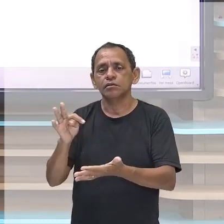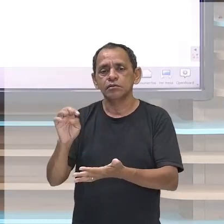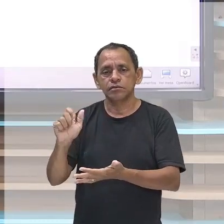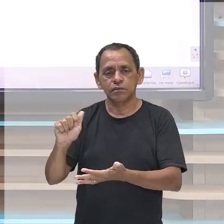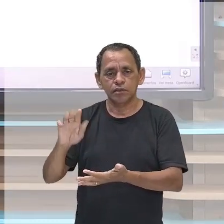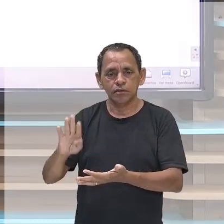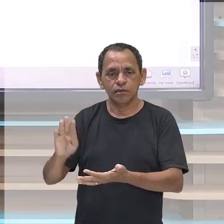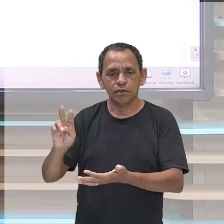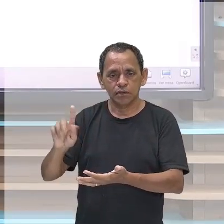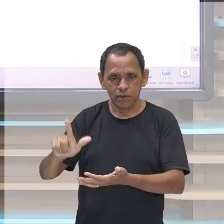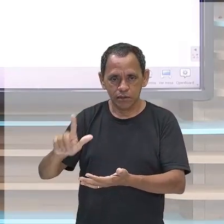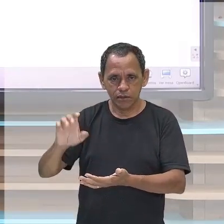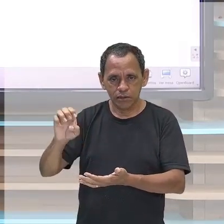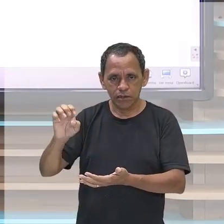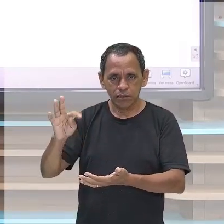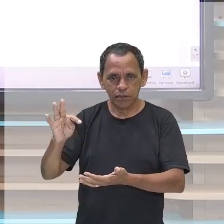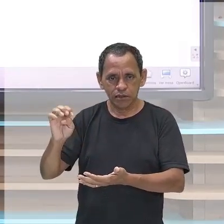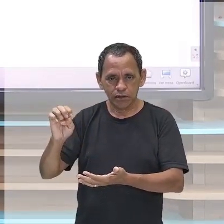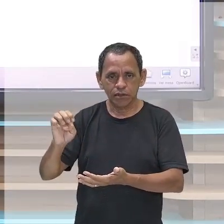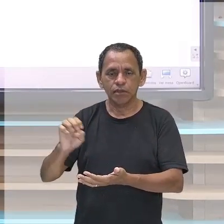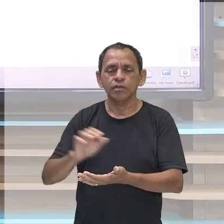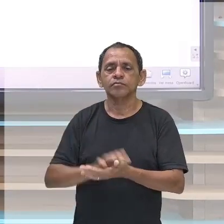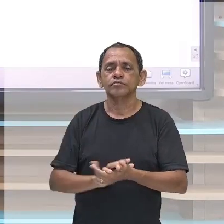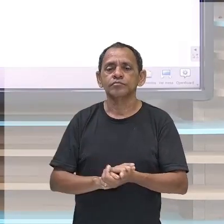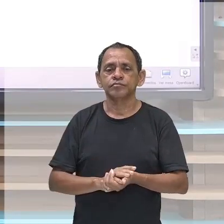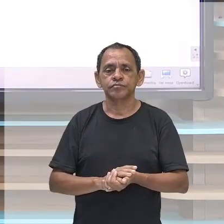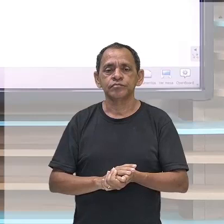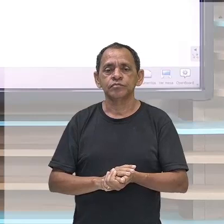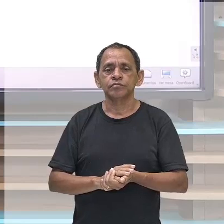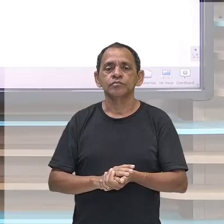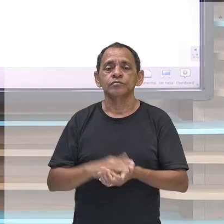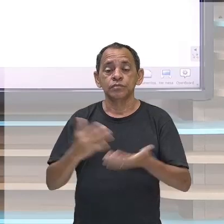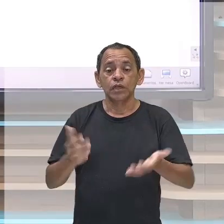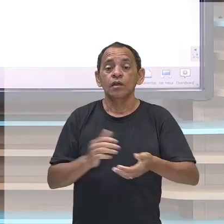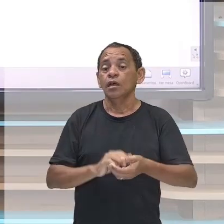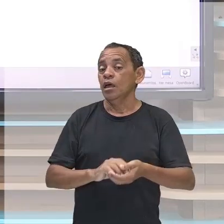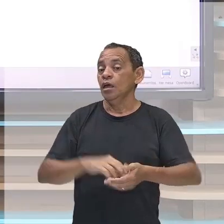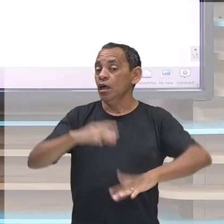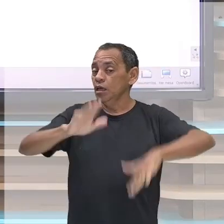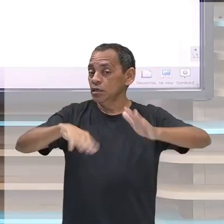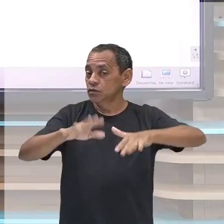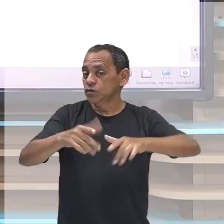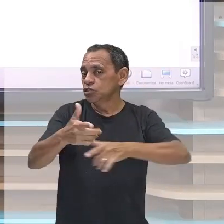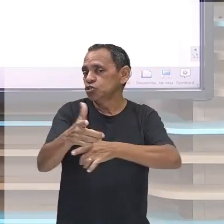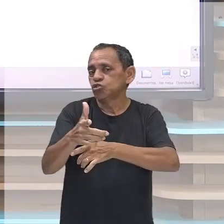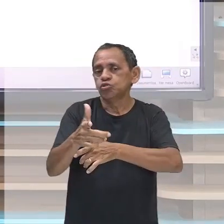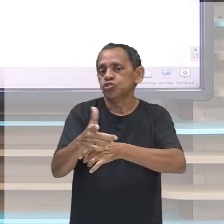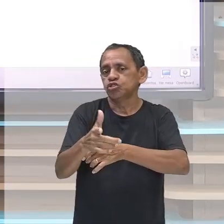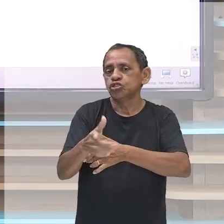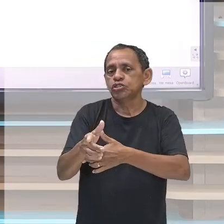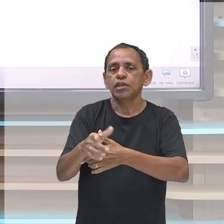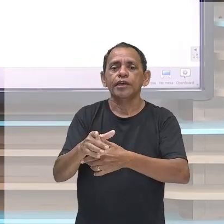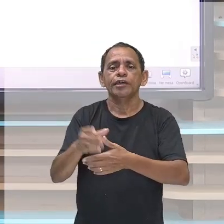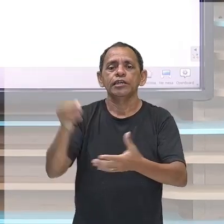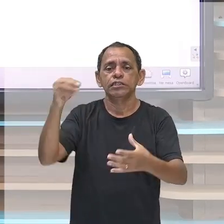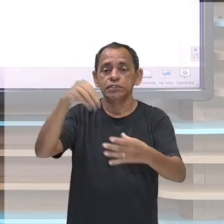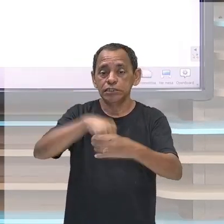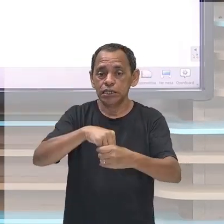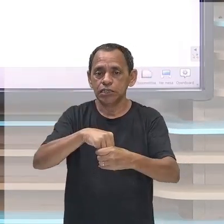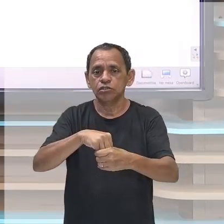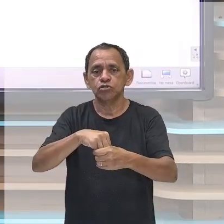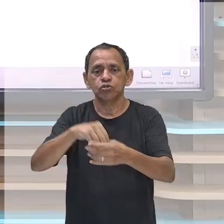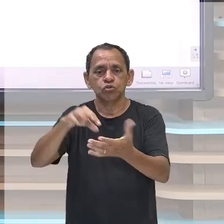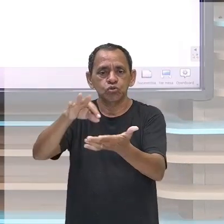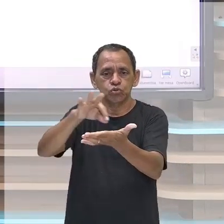vezes ele não tem um GPS integrado, mas se você tiver um aplicativo de GPS, você consegue captar aí